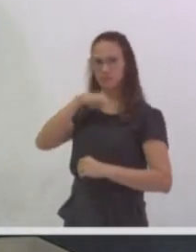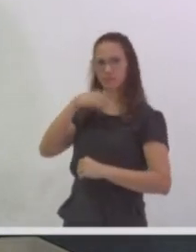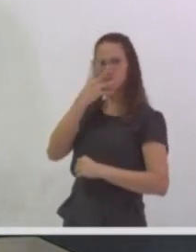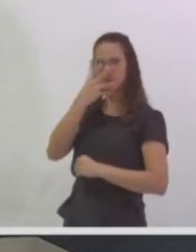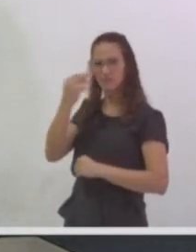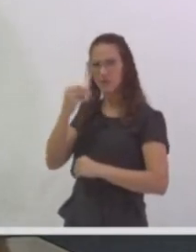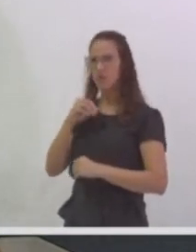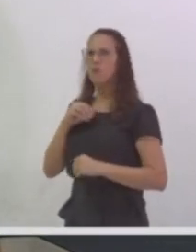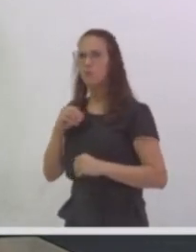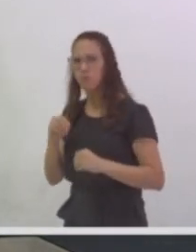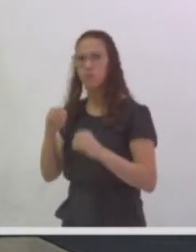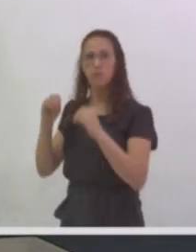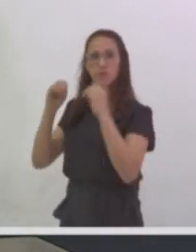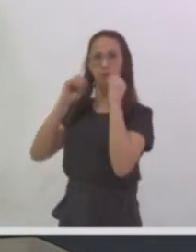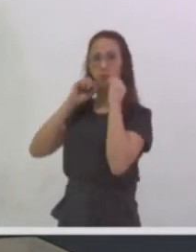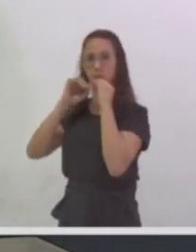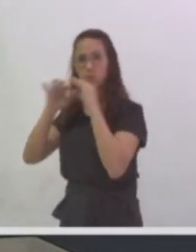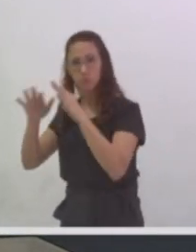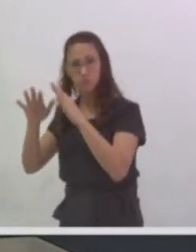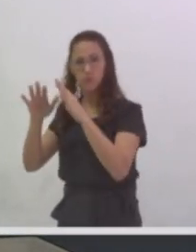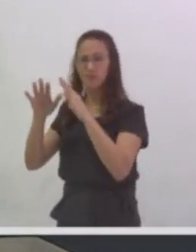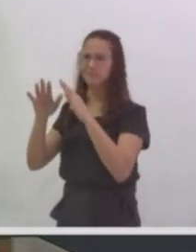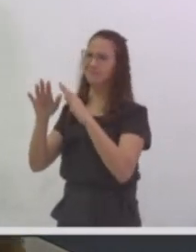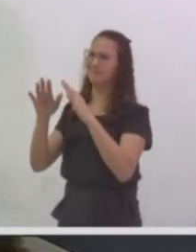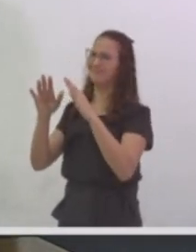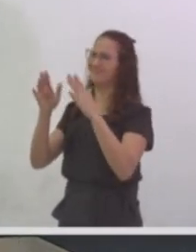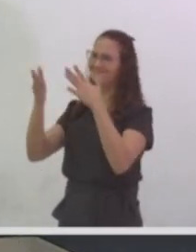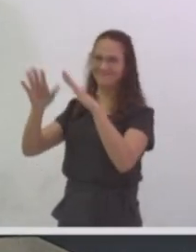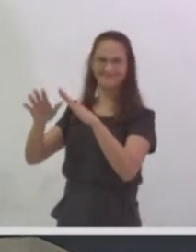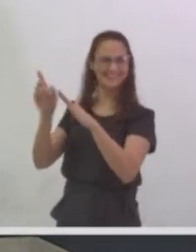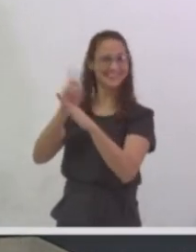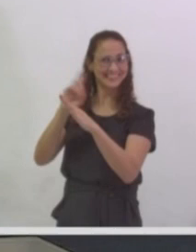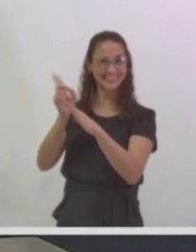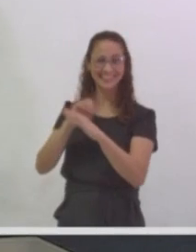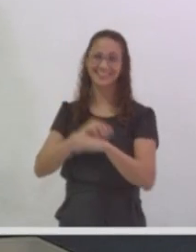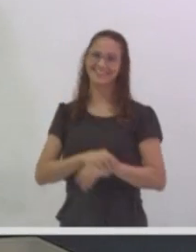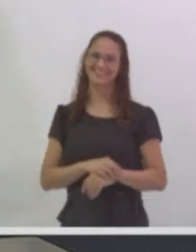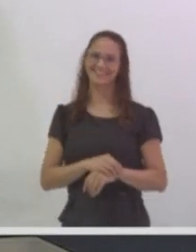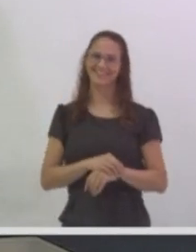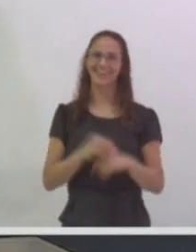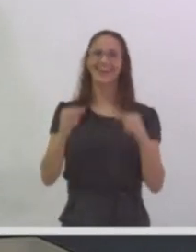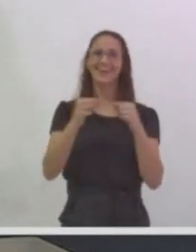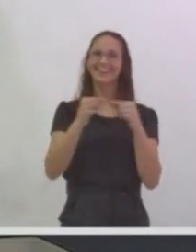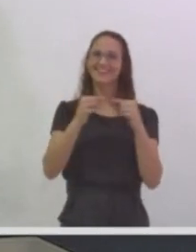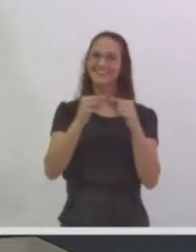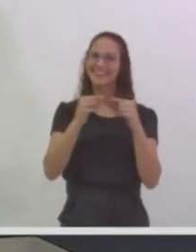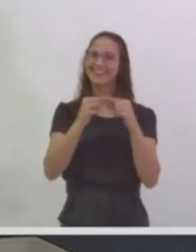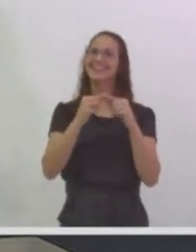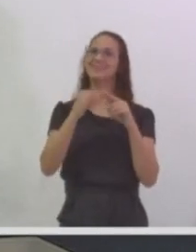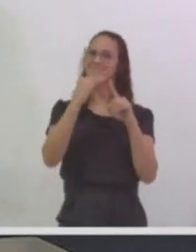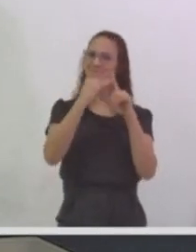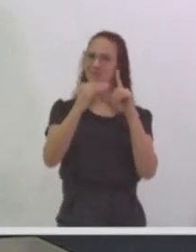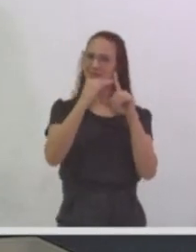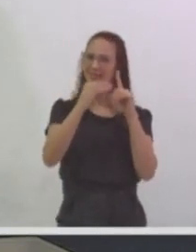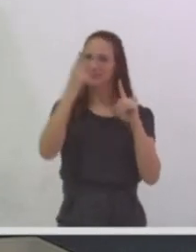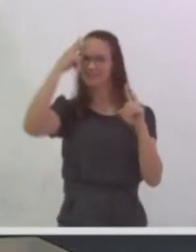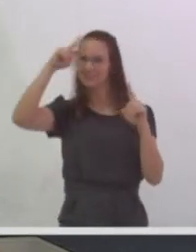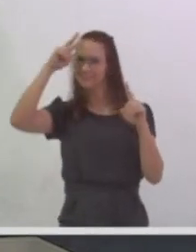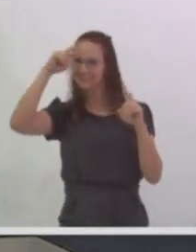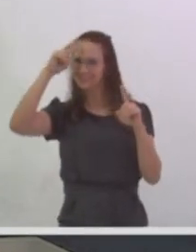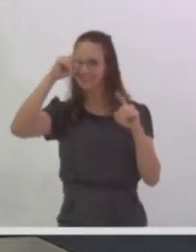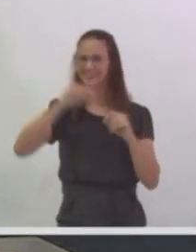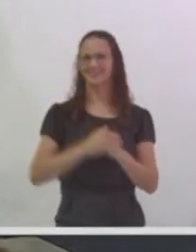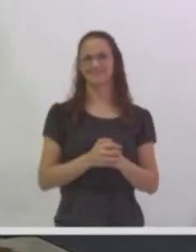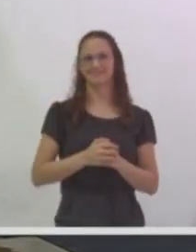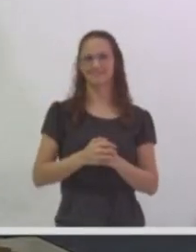o meio da história. Os três porquinhos ficaram muito felizes com suas novas casas e